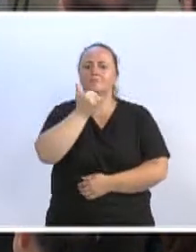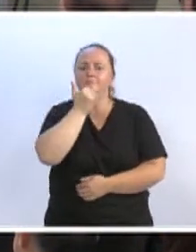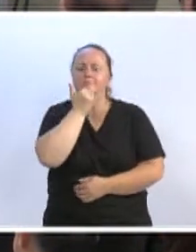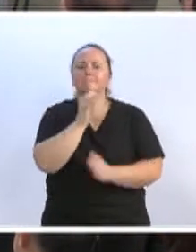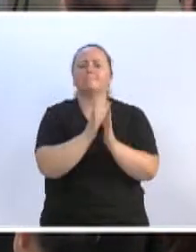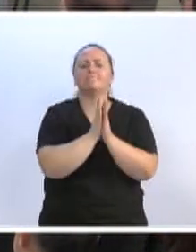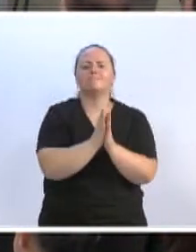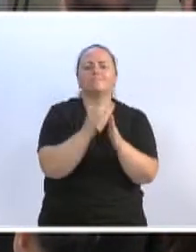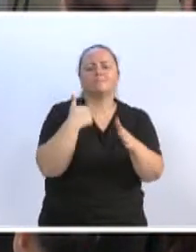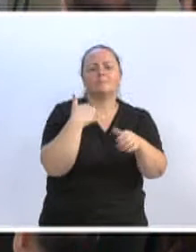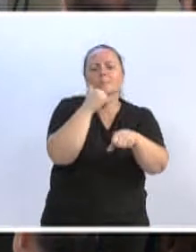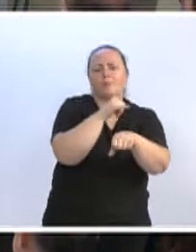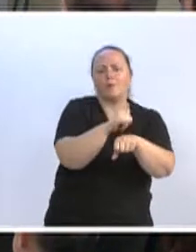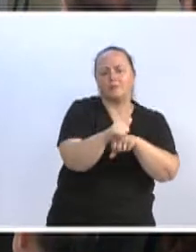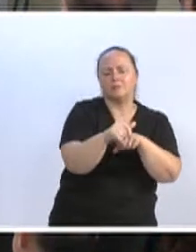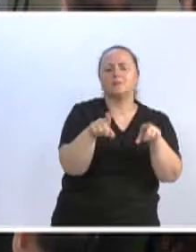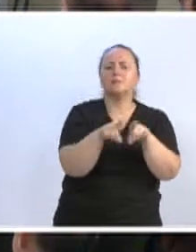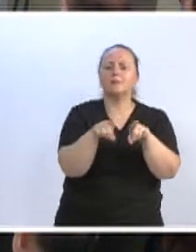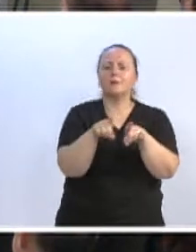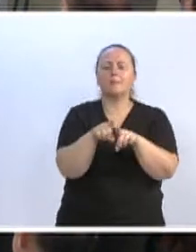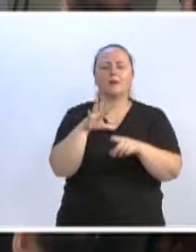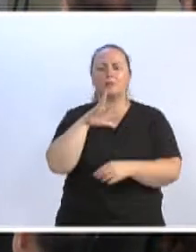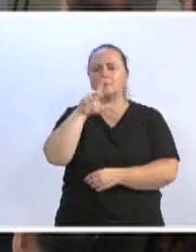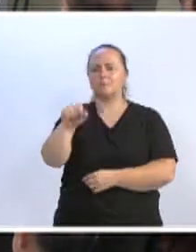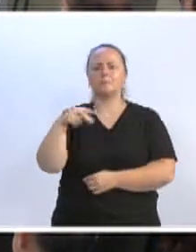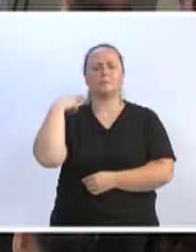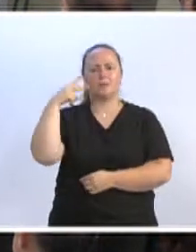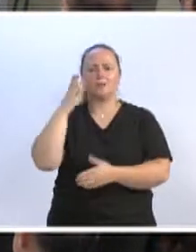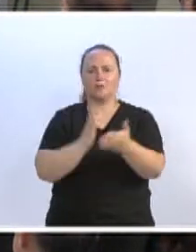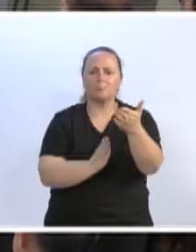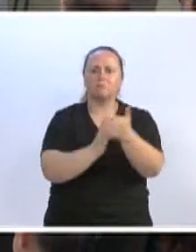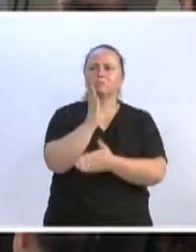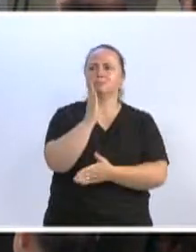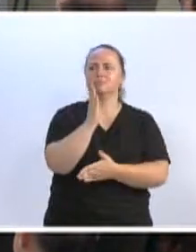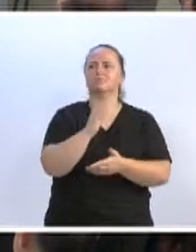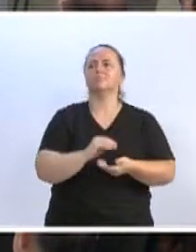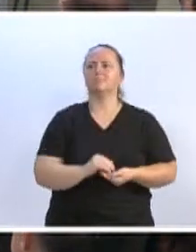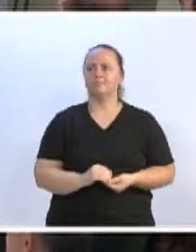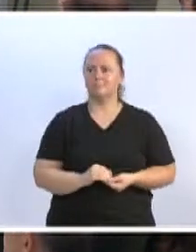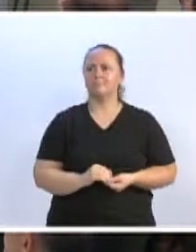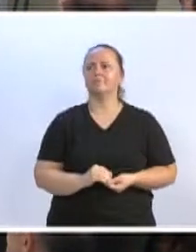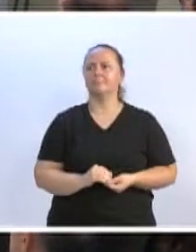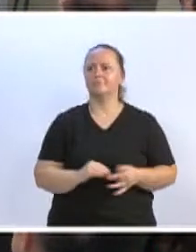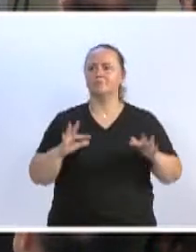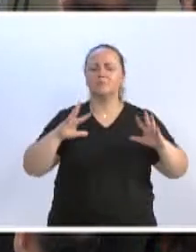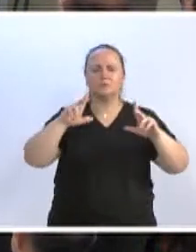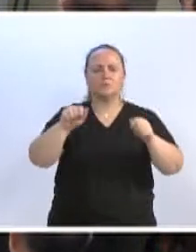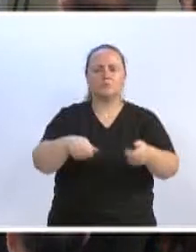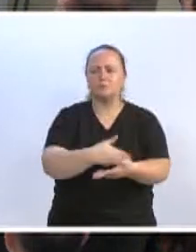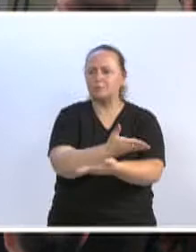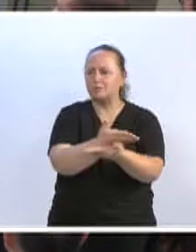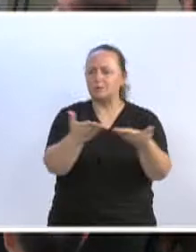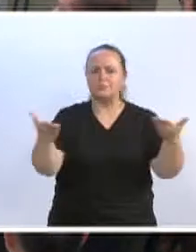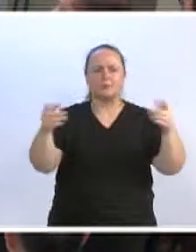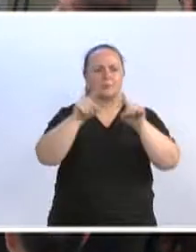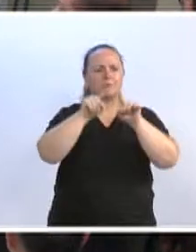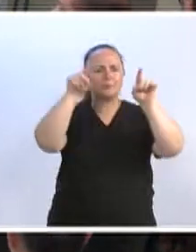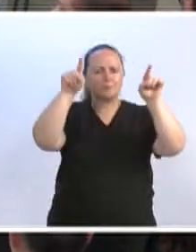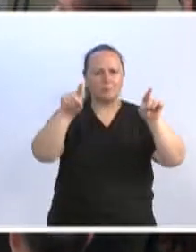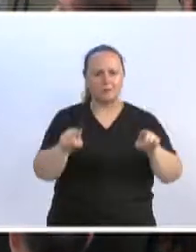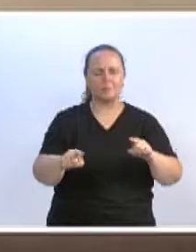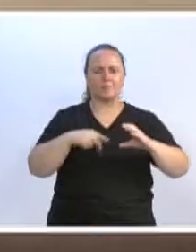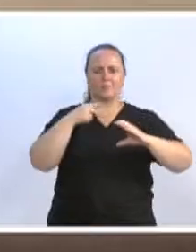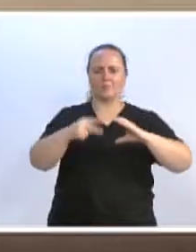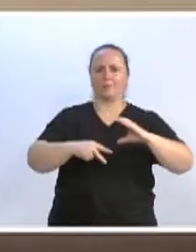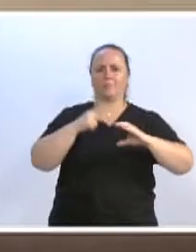aí, e de todos os outros que aprovaram também essa sessão solene, todos os servidores da Câmara, todos